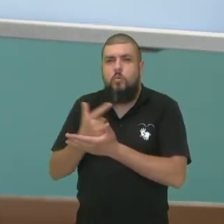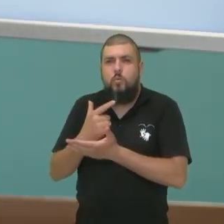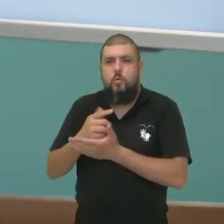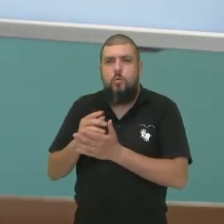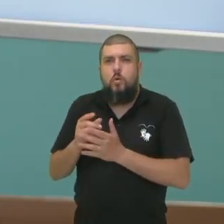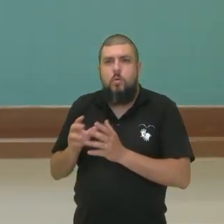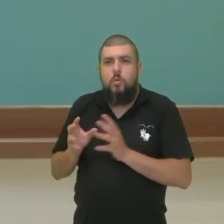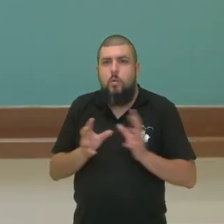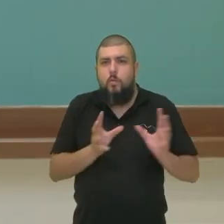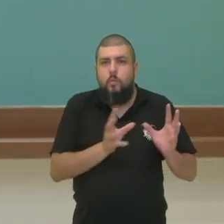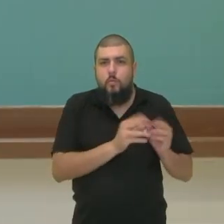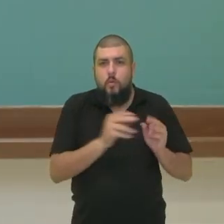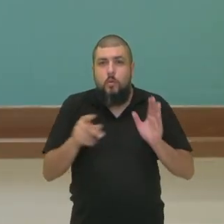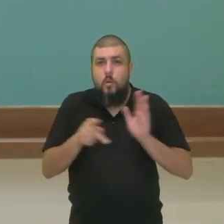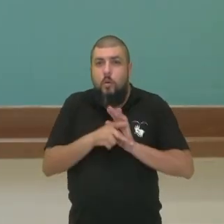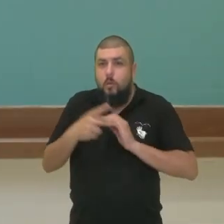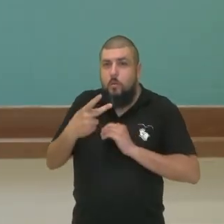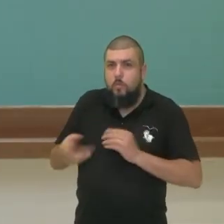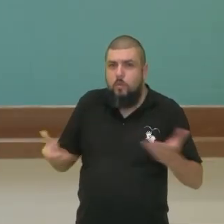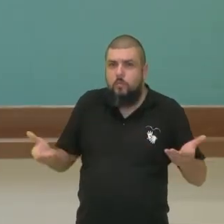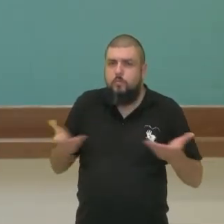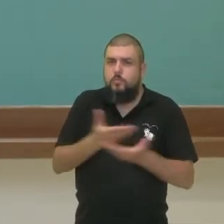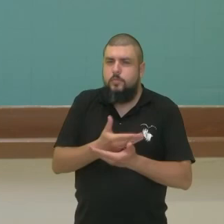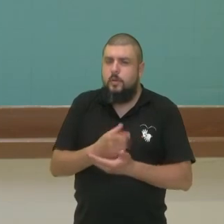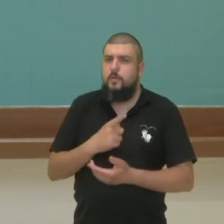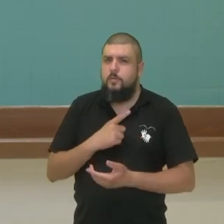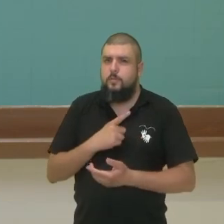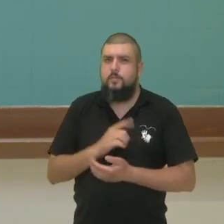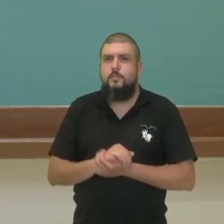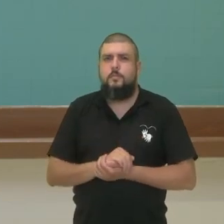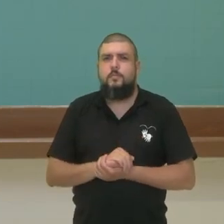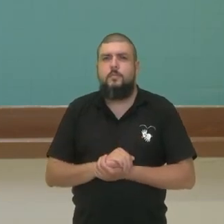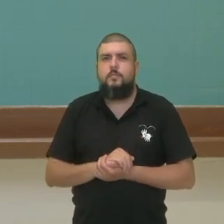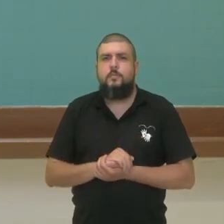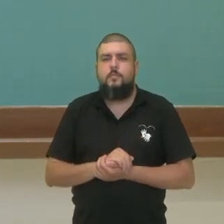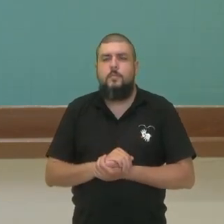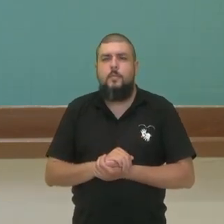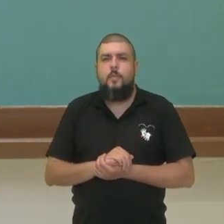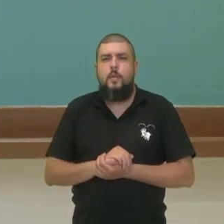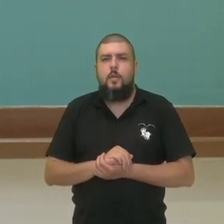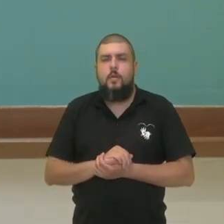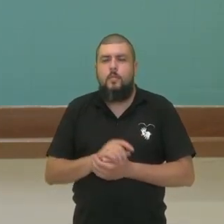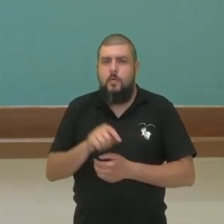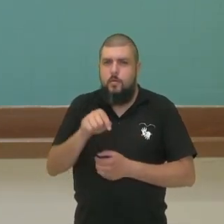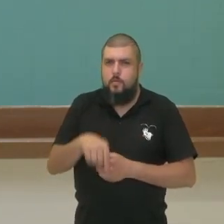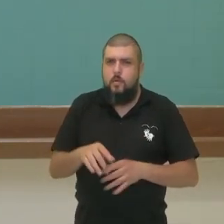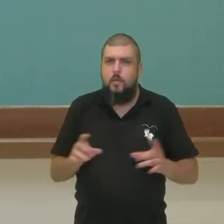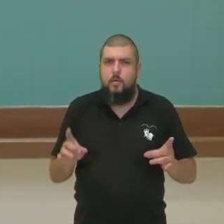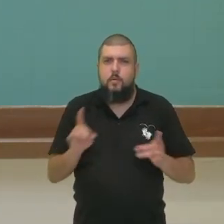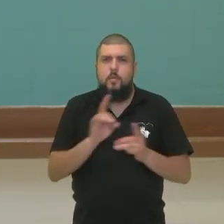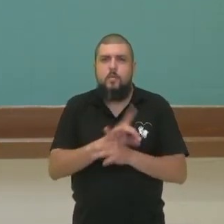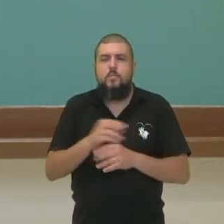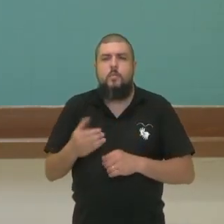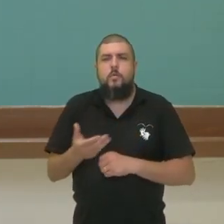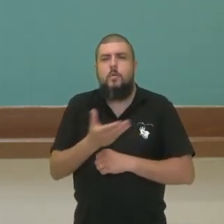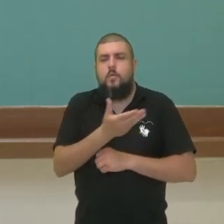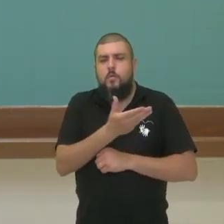resenhado. Então, meus queridos, eu fico por aqui, vocês